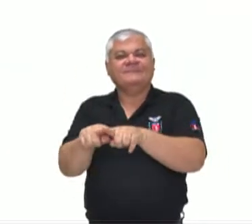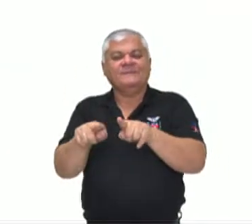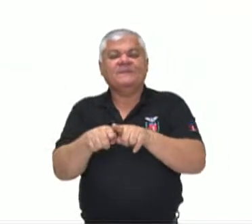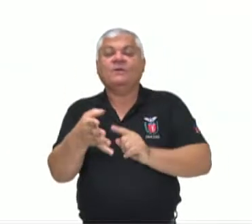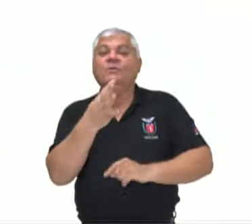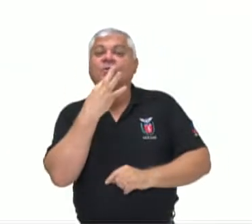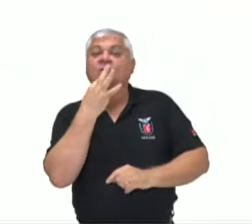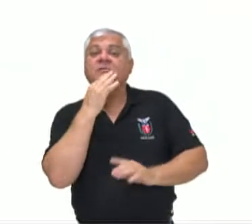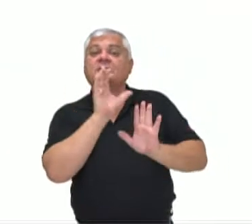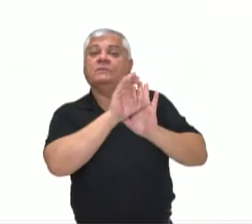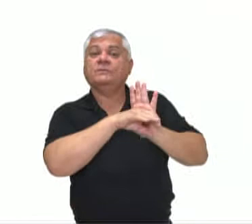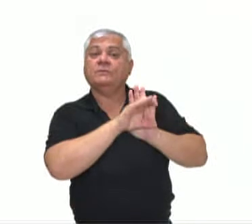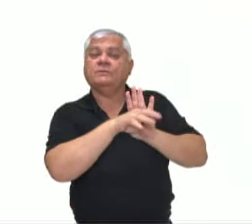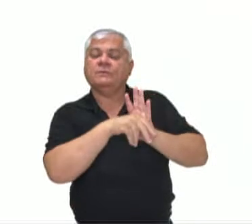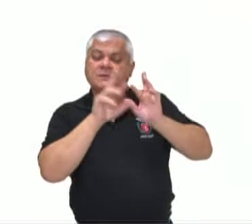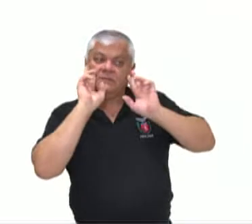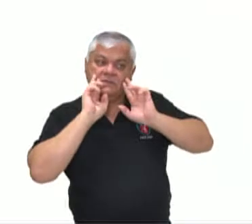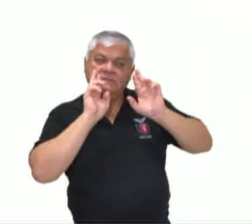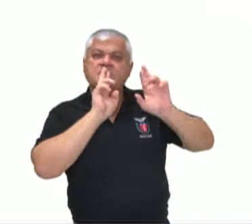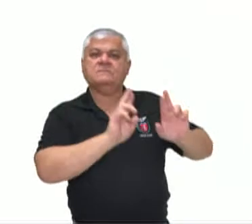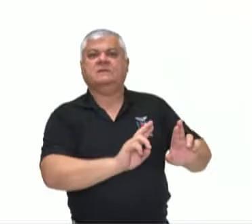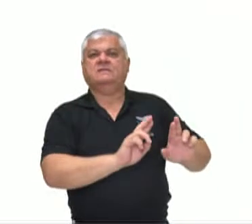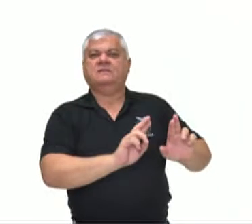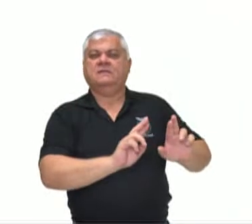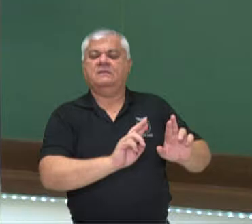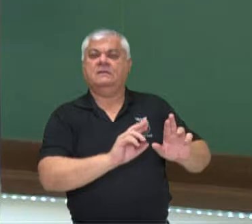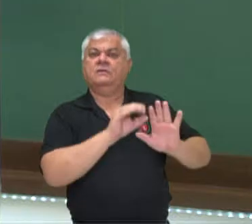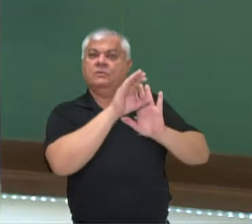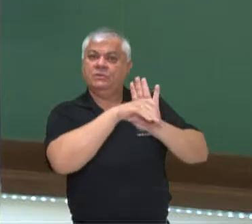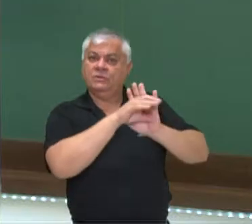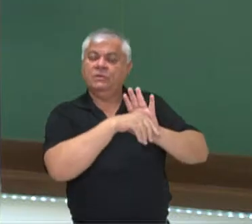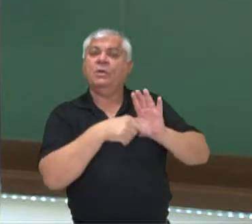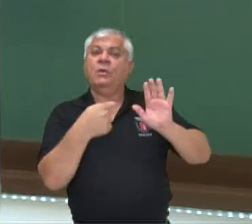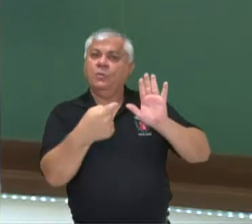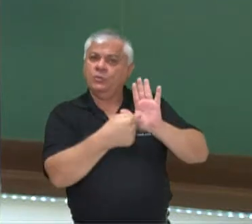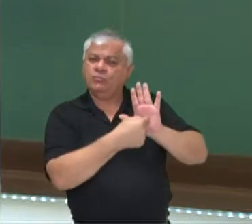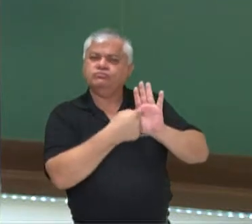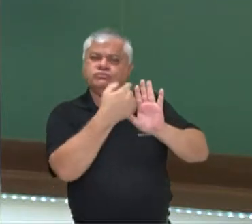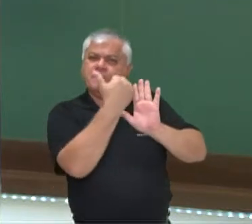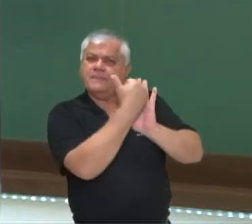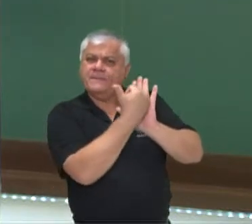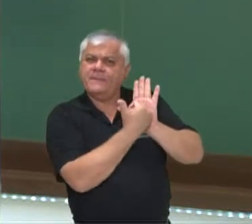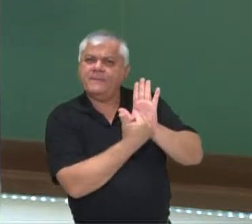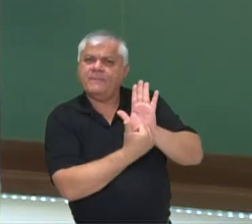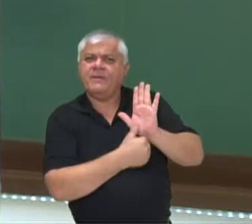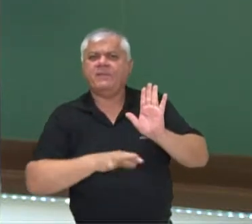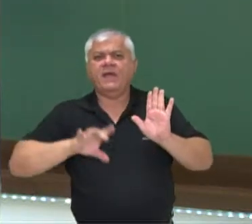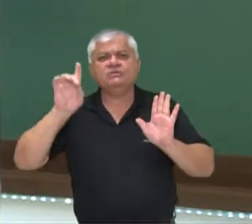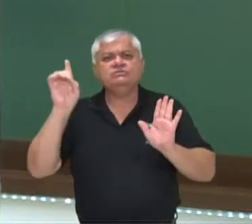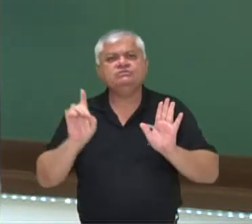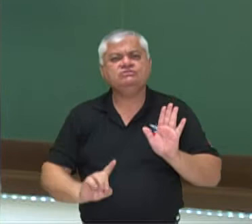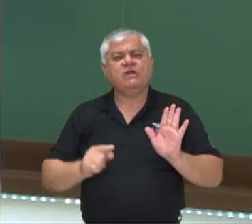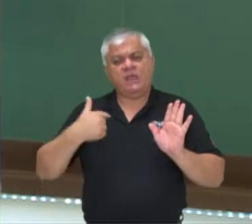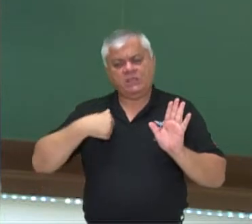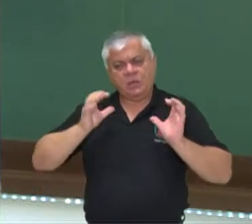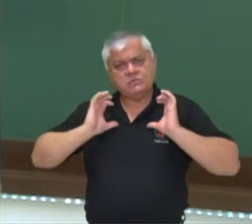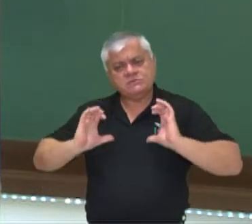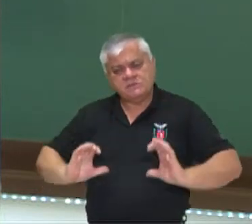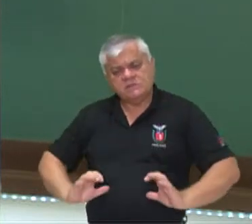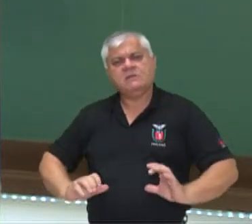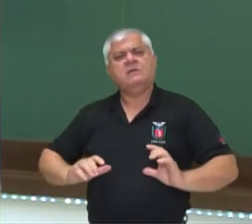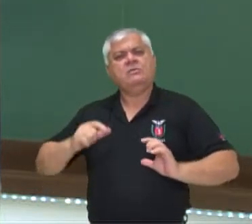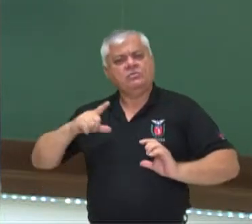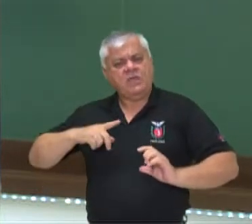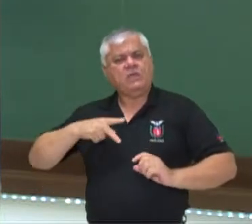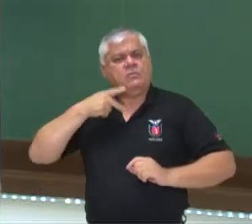a Constituição, a gente respeitar a Constituição, que traz quais são os nossos direitos enquanto cidadãos, direitos